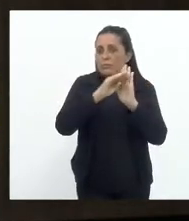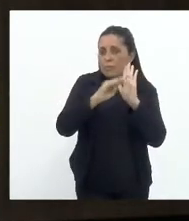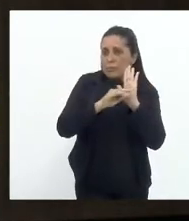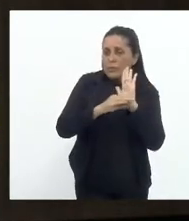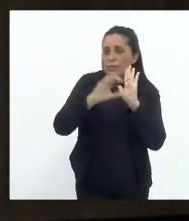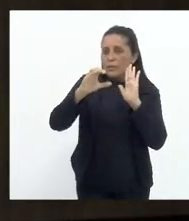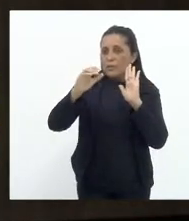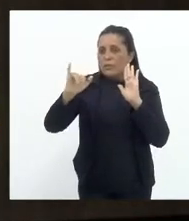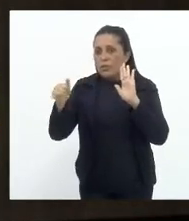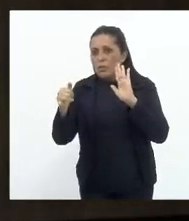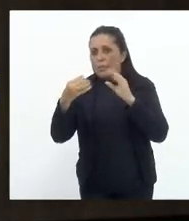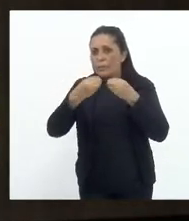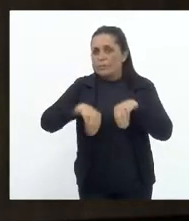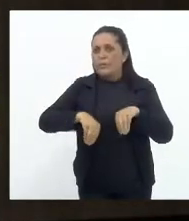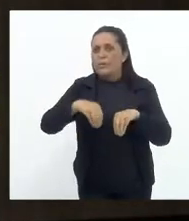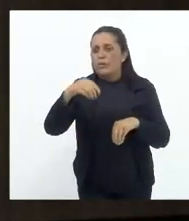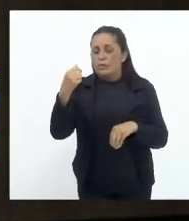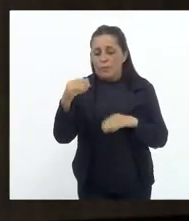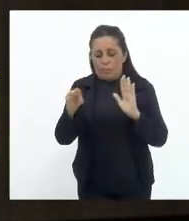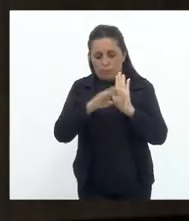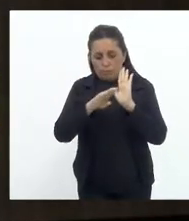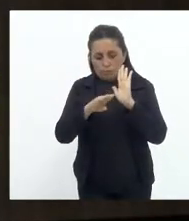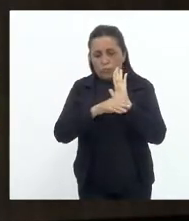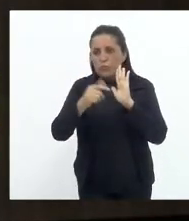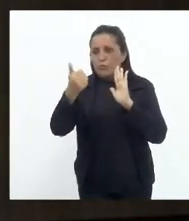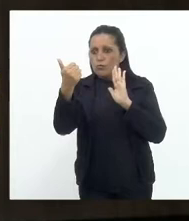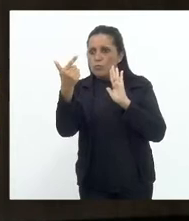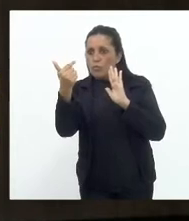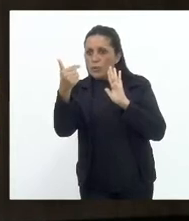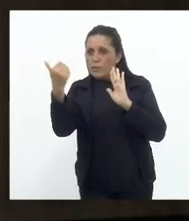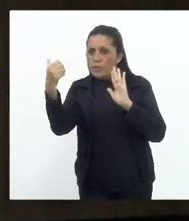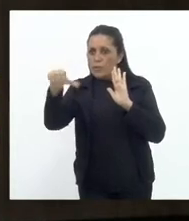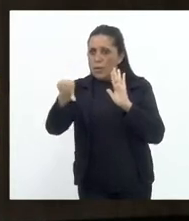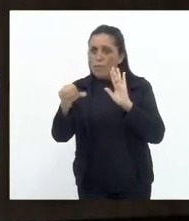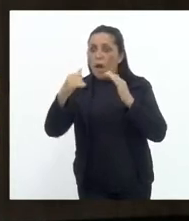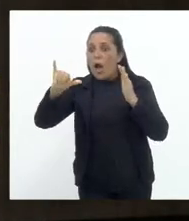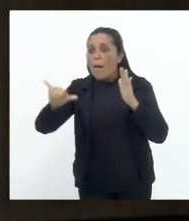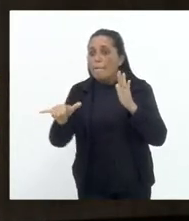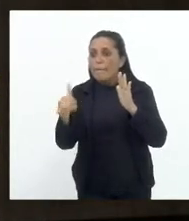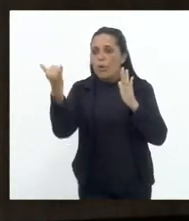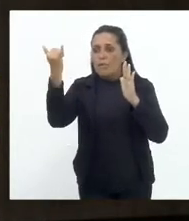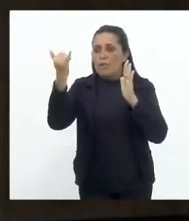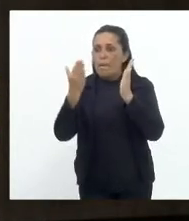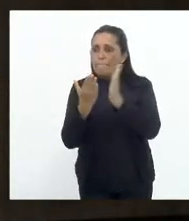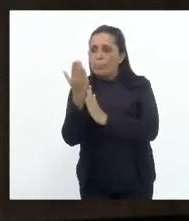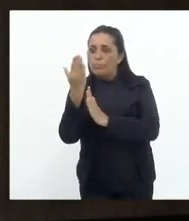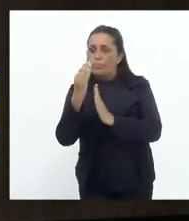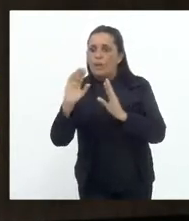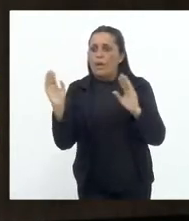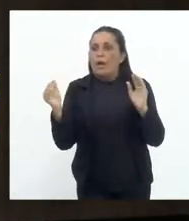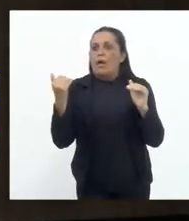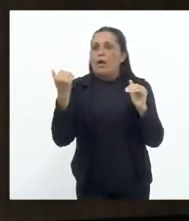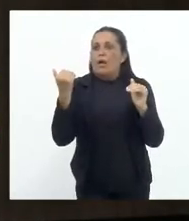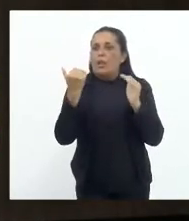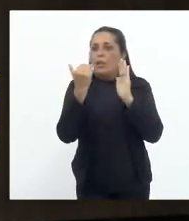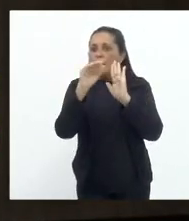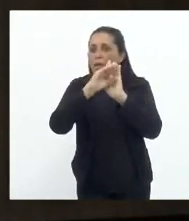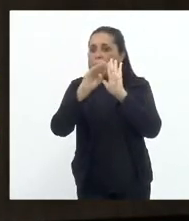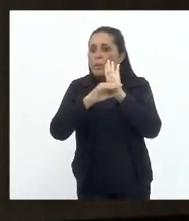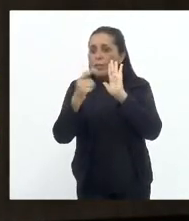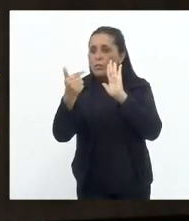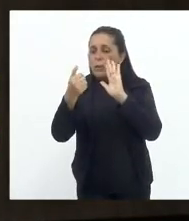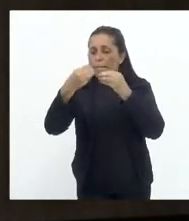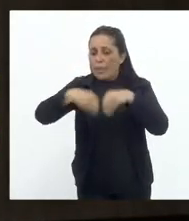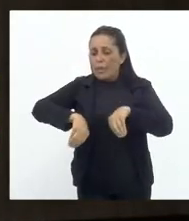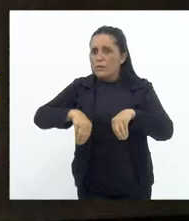pela predictabilidade das emendas 12:19 pela aprovação da emenda dois pela predictabilidade em